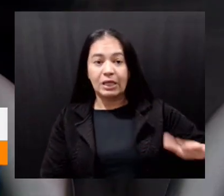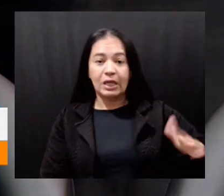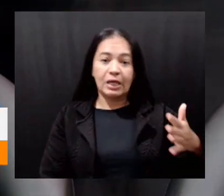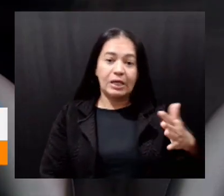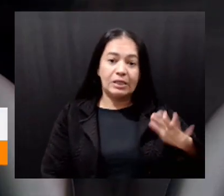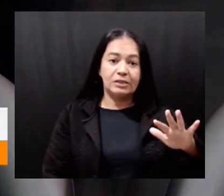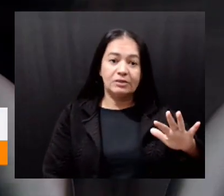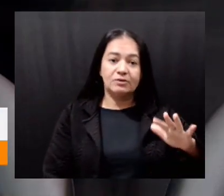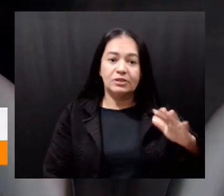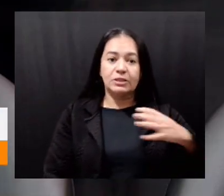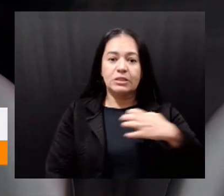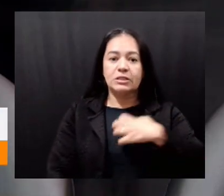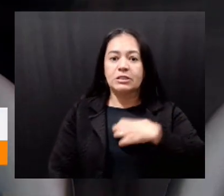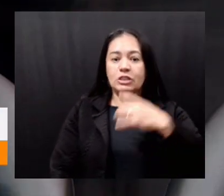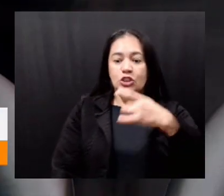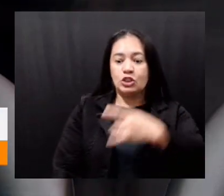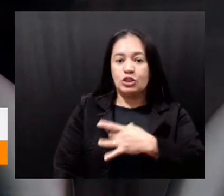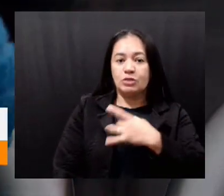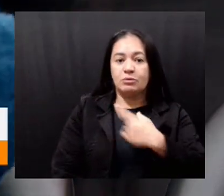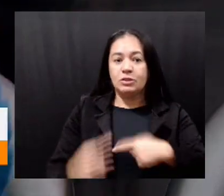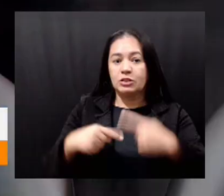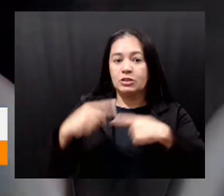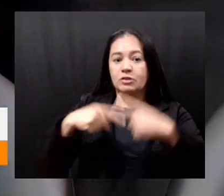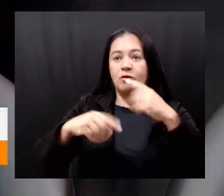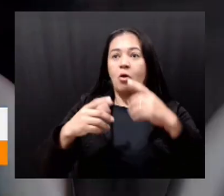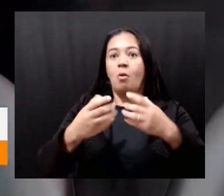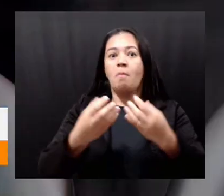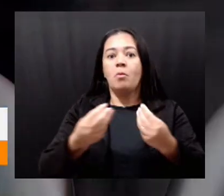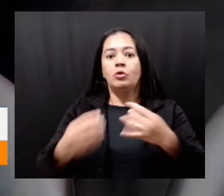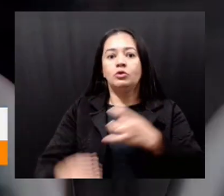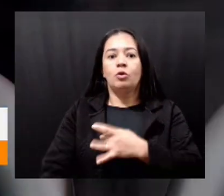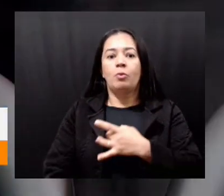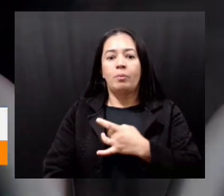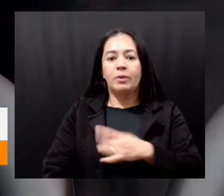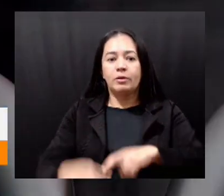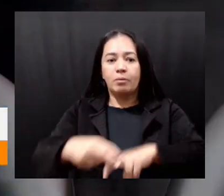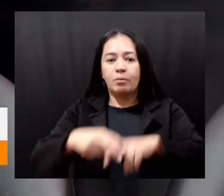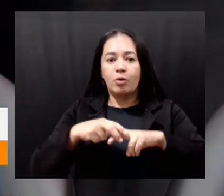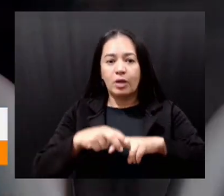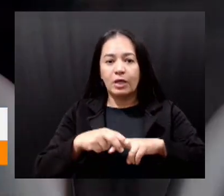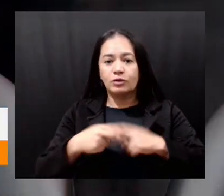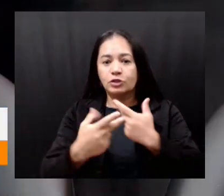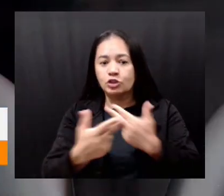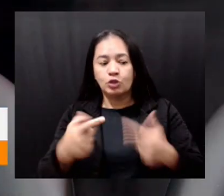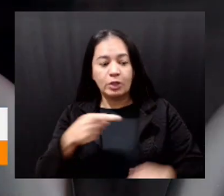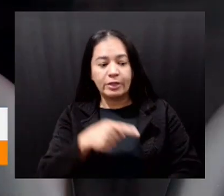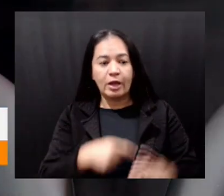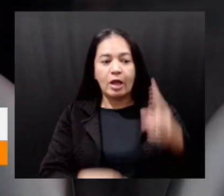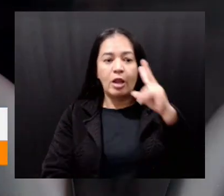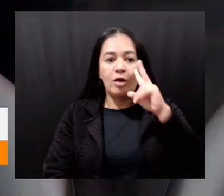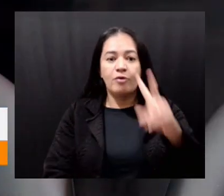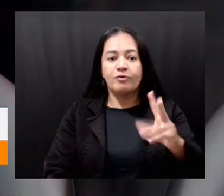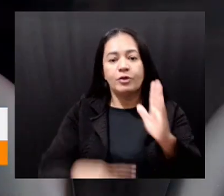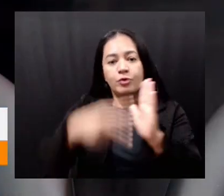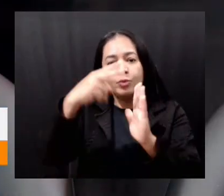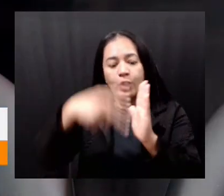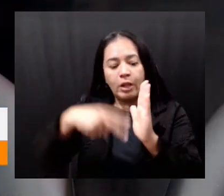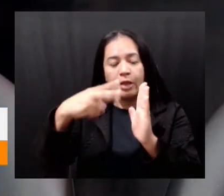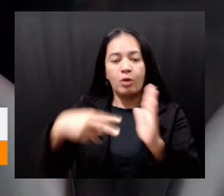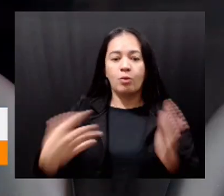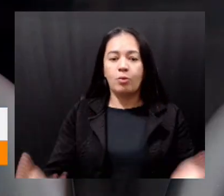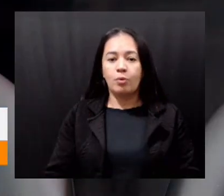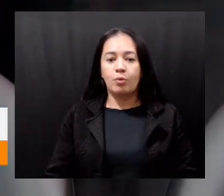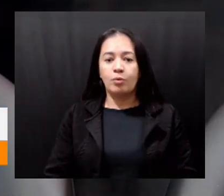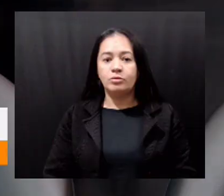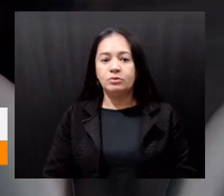medos e desenvolver muito medo por conta de coisas que ela viu, que ela leu, né? E que ela acessou e que talvez